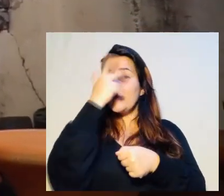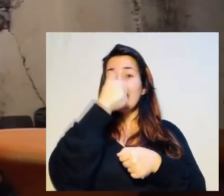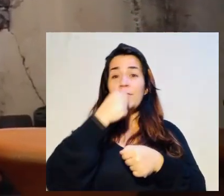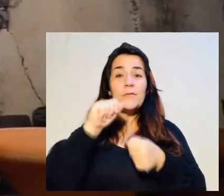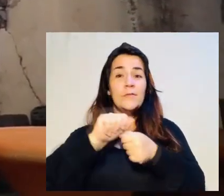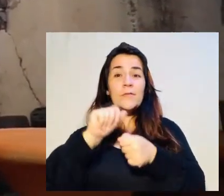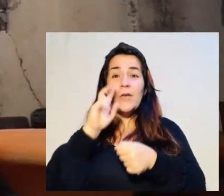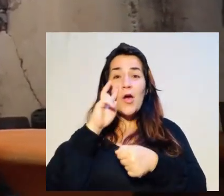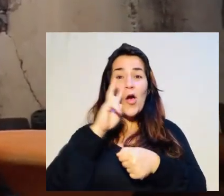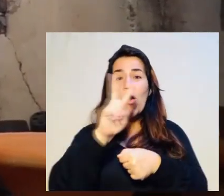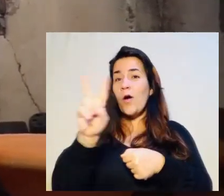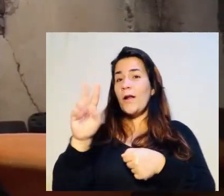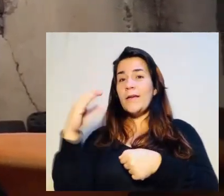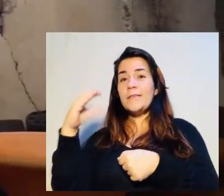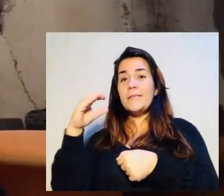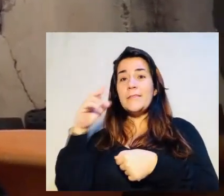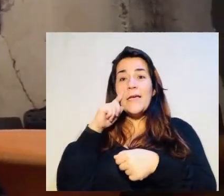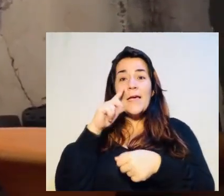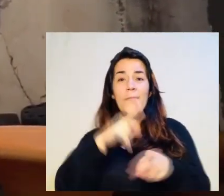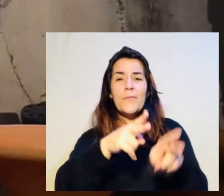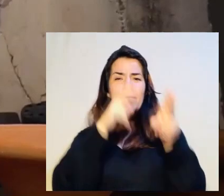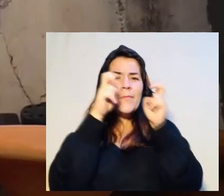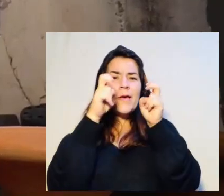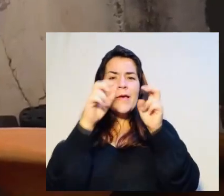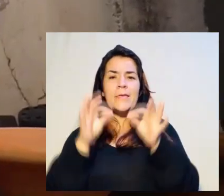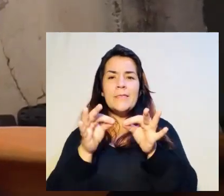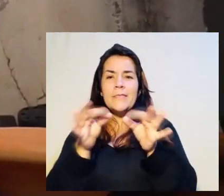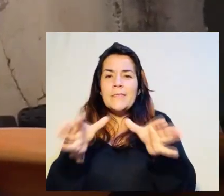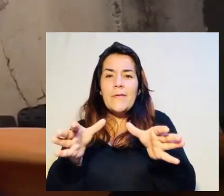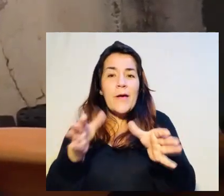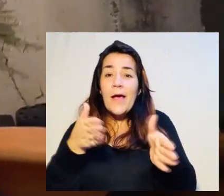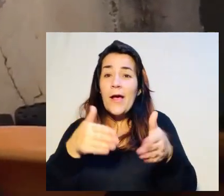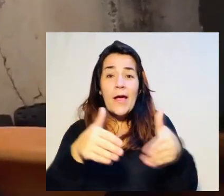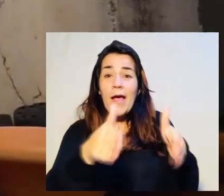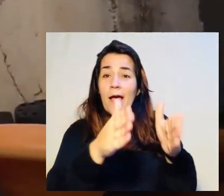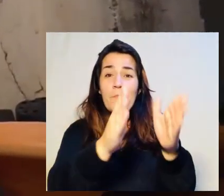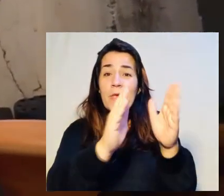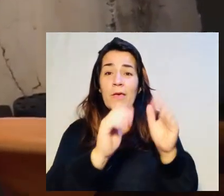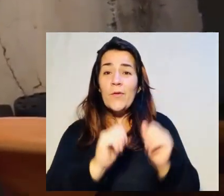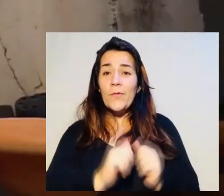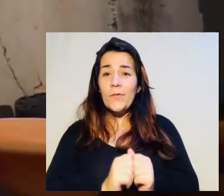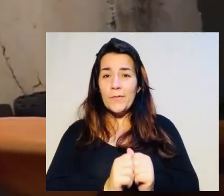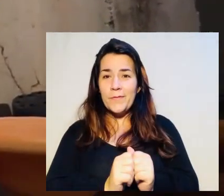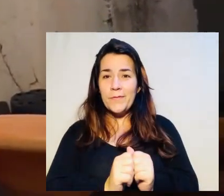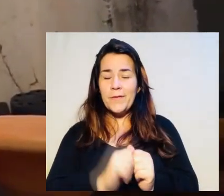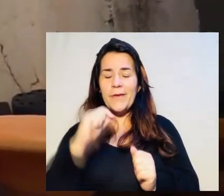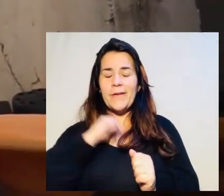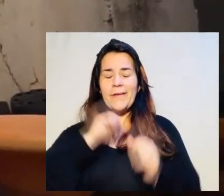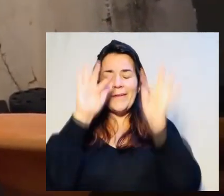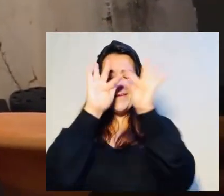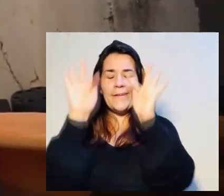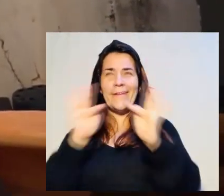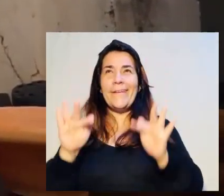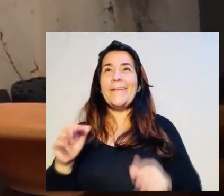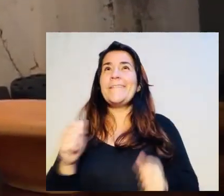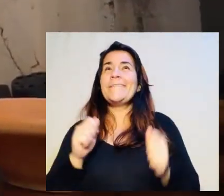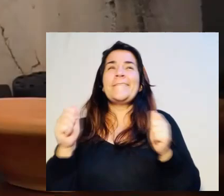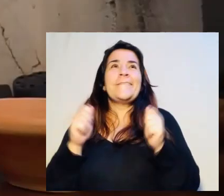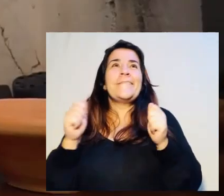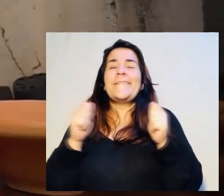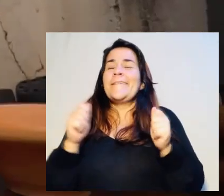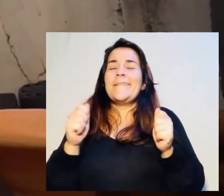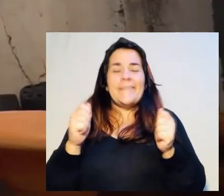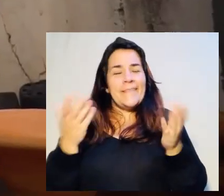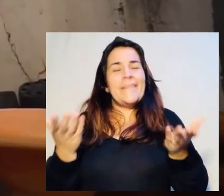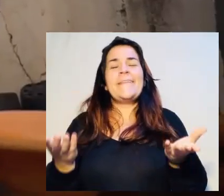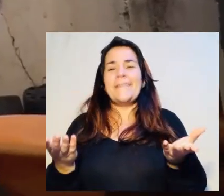ciência, a maneira mais bonita de olhar para a ciência e perceber que a simplicidade é um caminho. E eu fiquei feliz